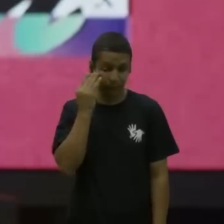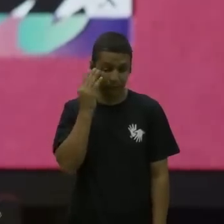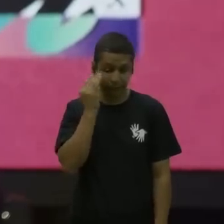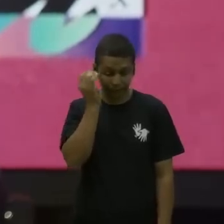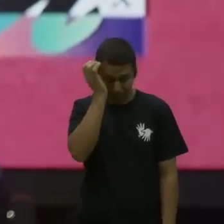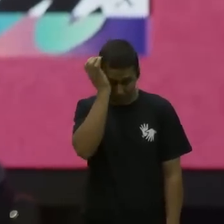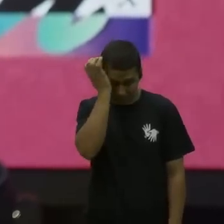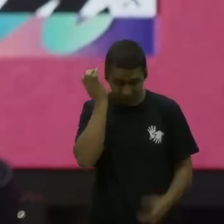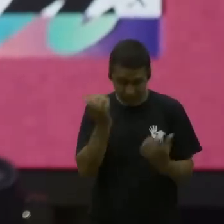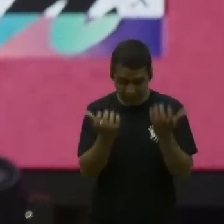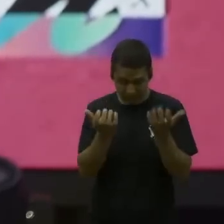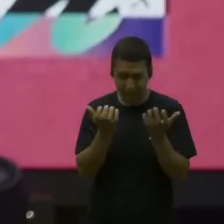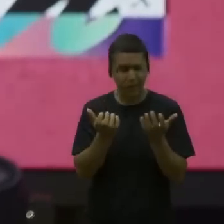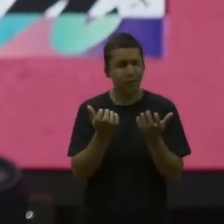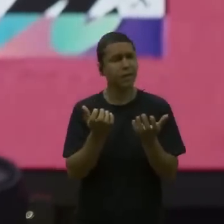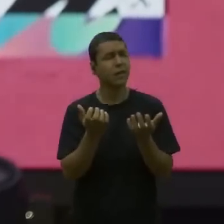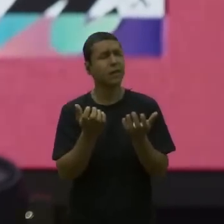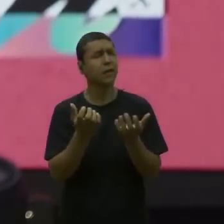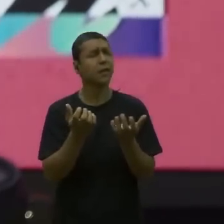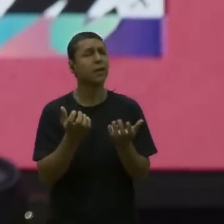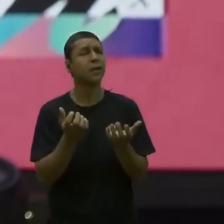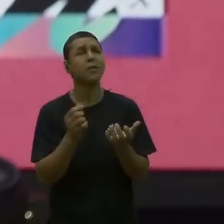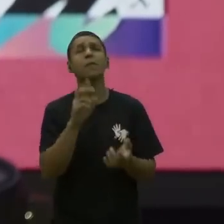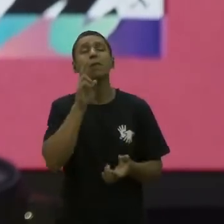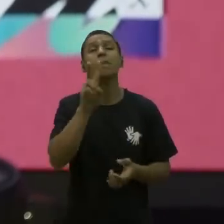Ouvi barulho de profeta.